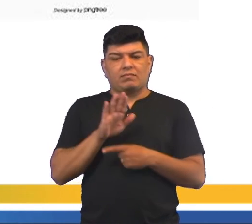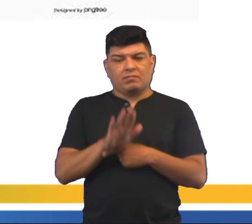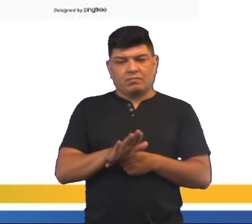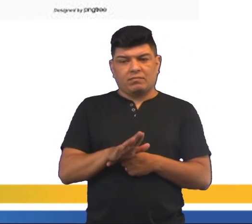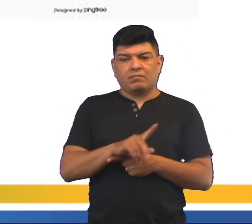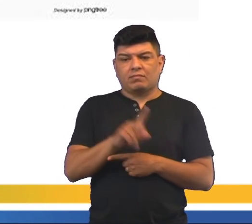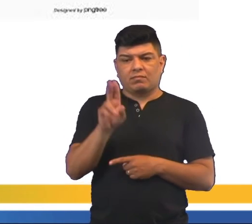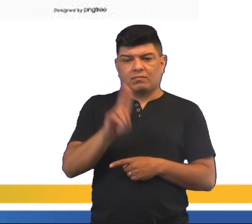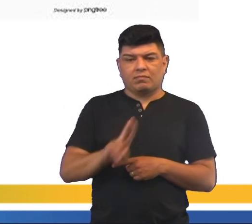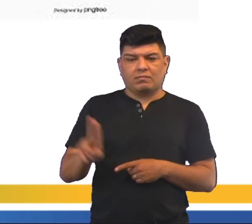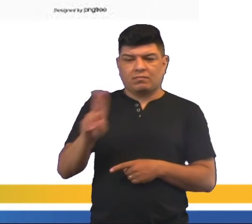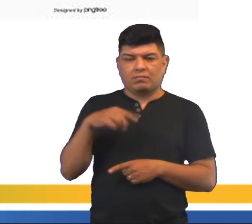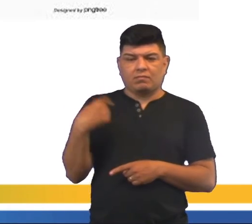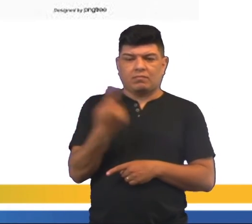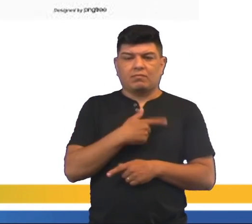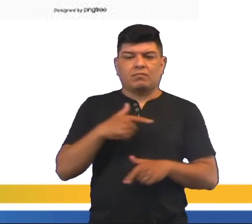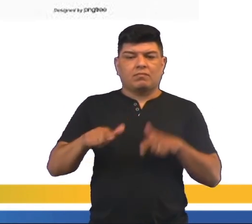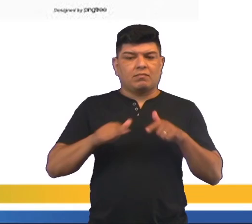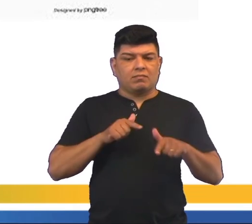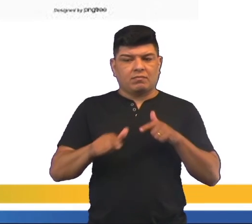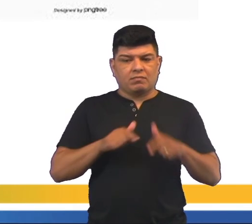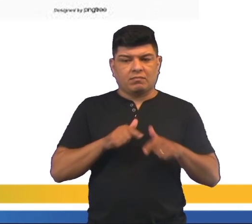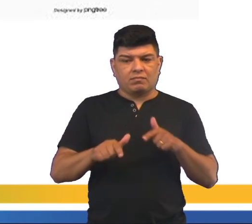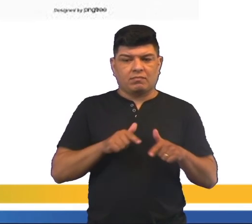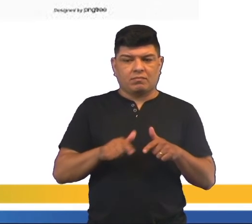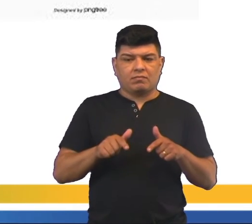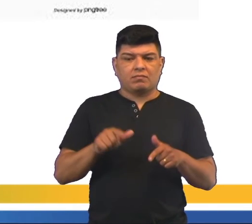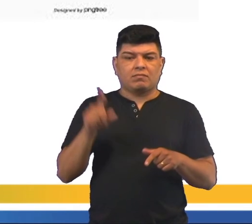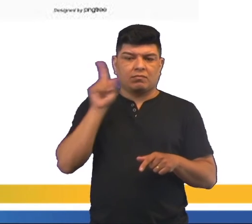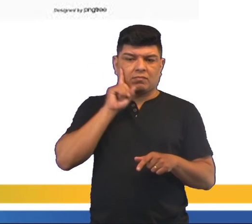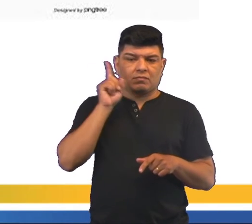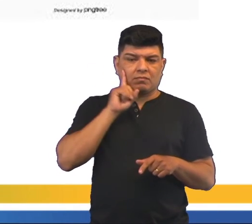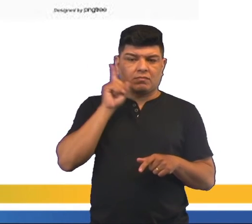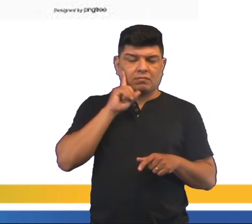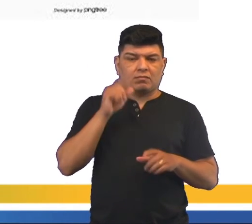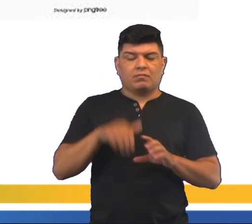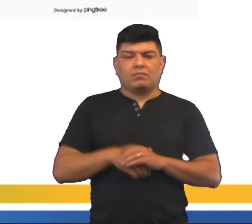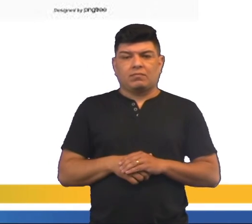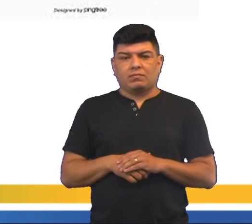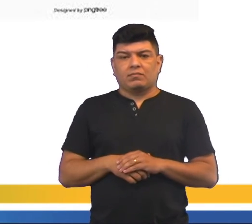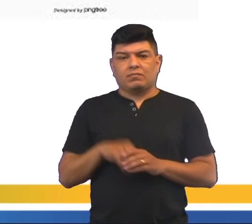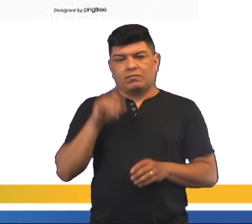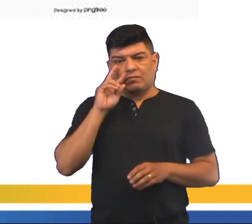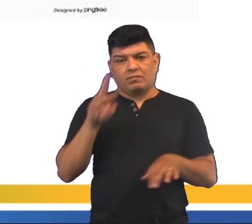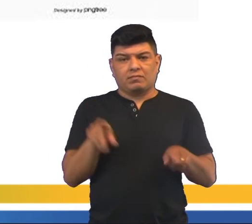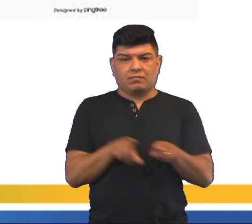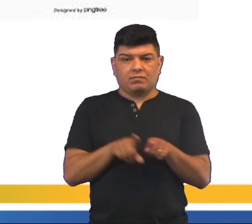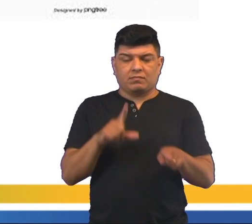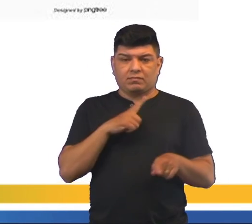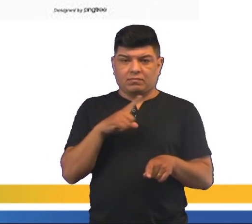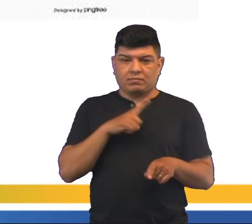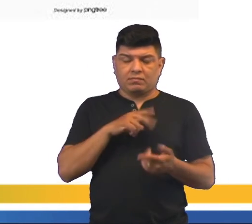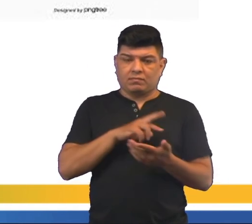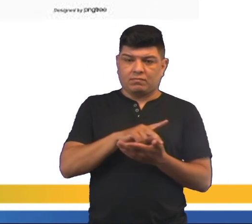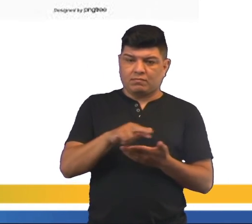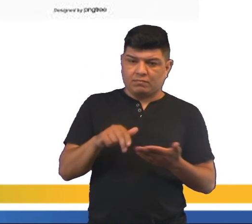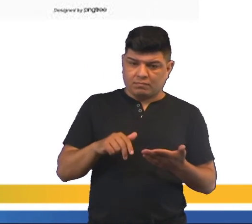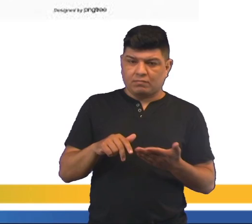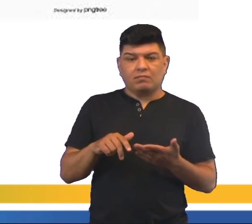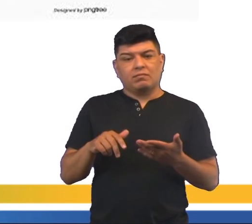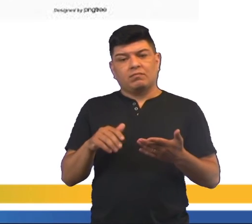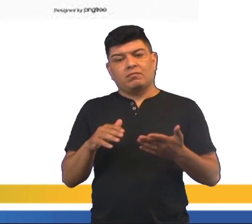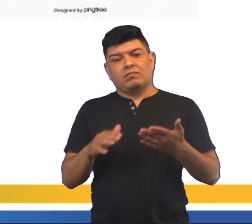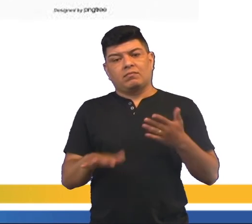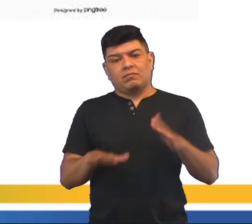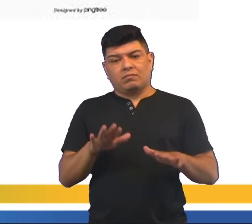que vão ajudar a última usar o nosso trabalho os nossos afazeres do dia a dia nós irmos aí que nós temos vários